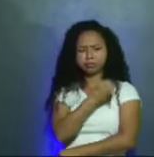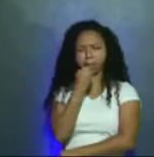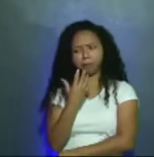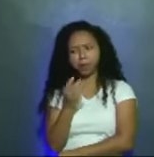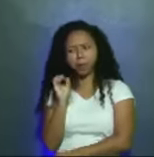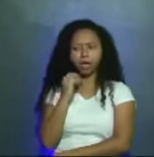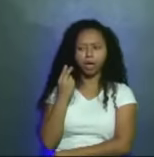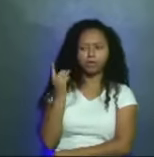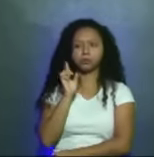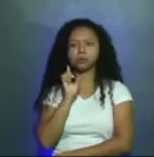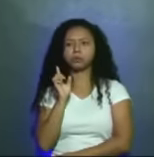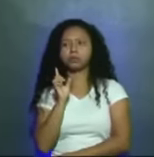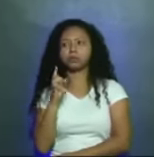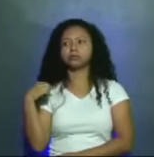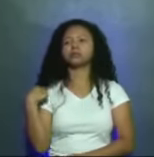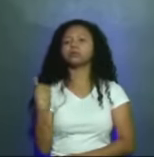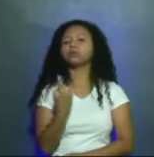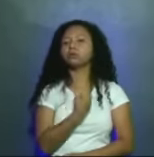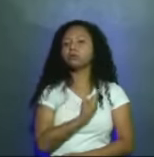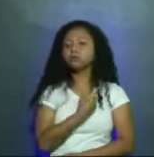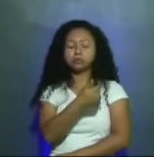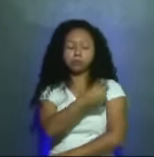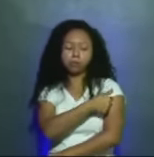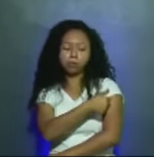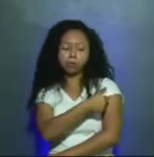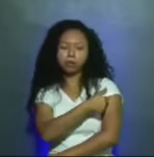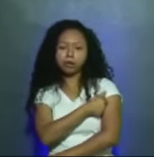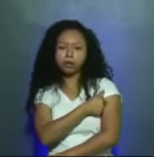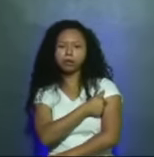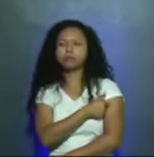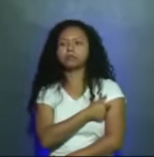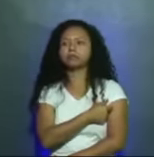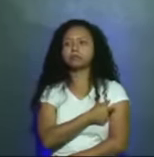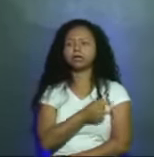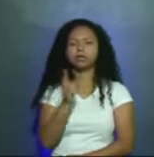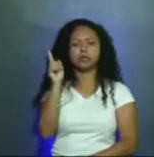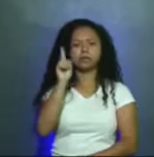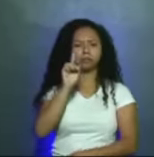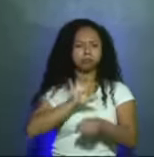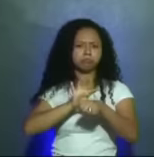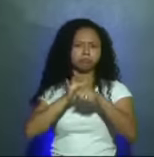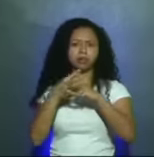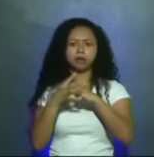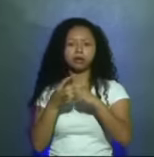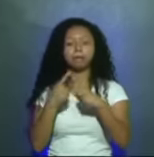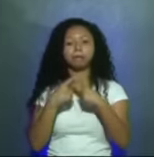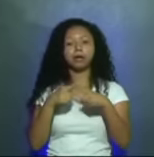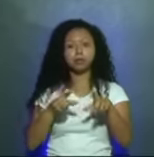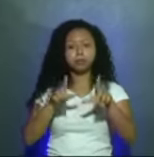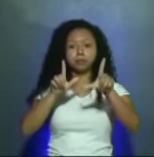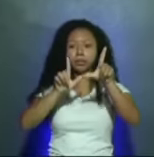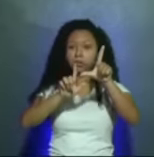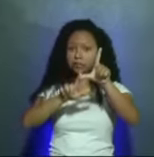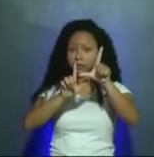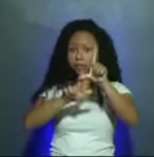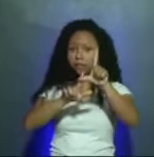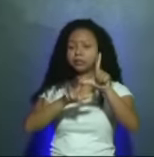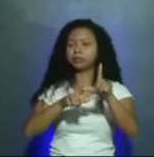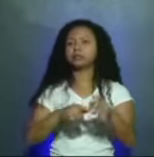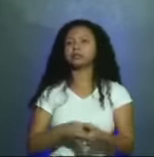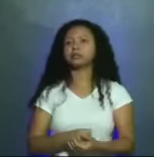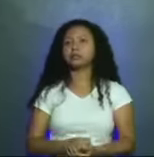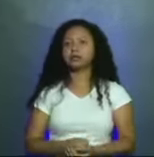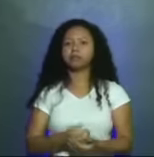vacina, não para nos proteger da Covid, mas porque a lei estava exigindo ser vacinado para poder